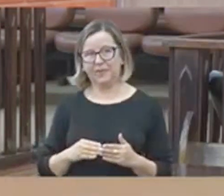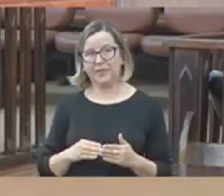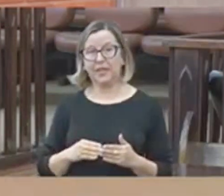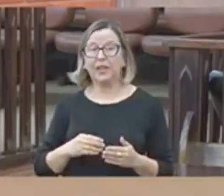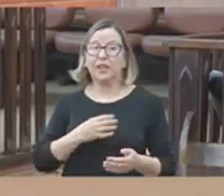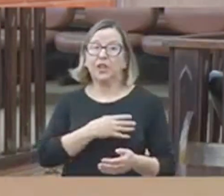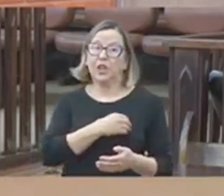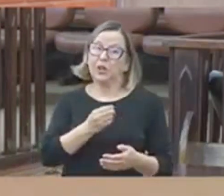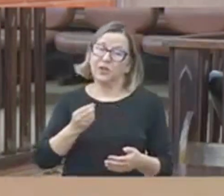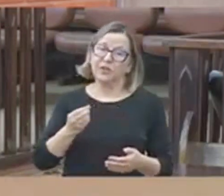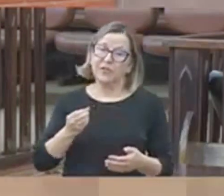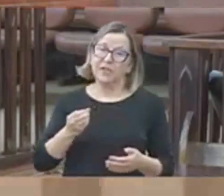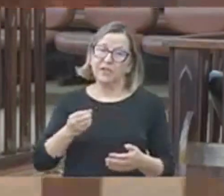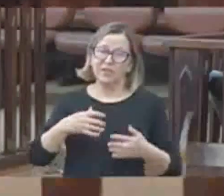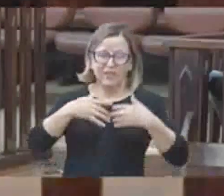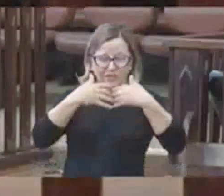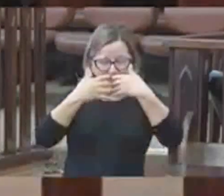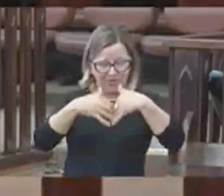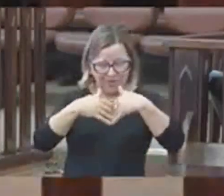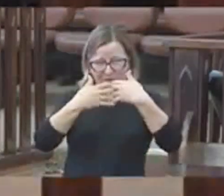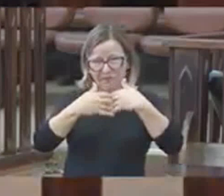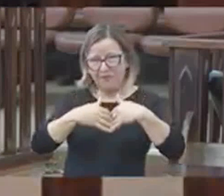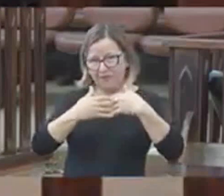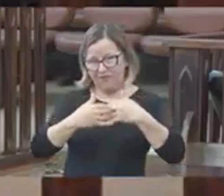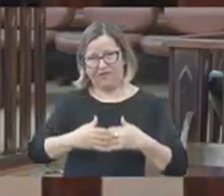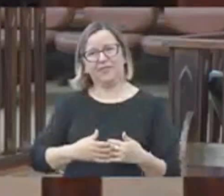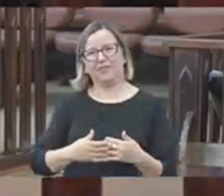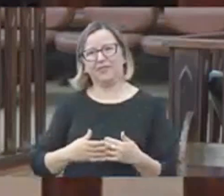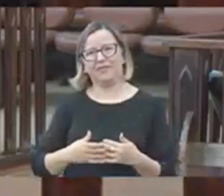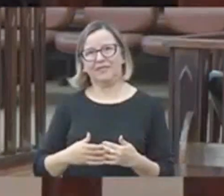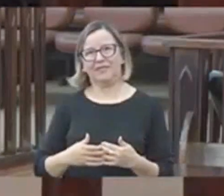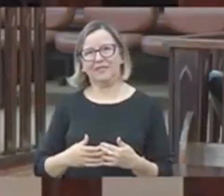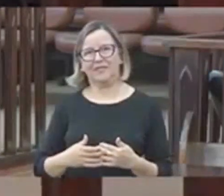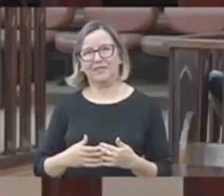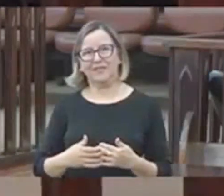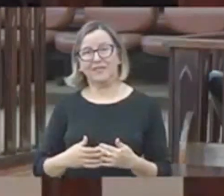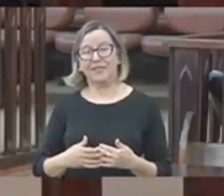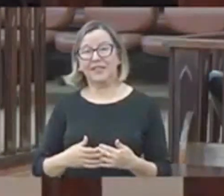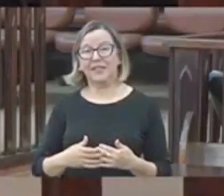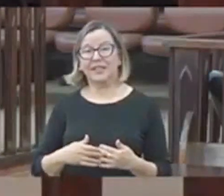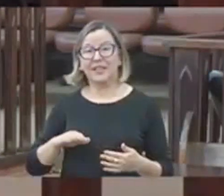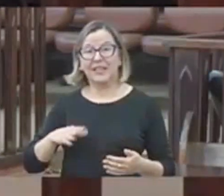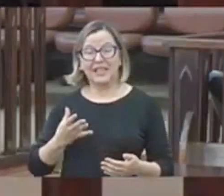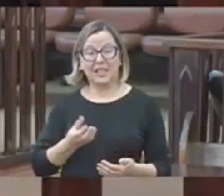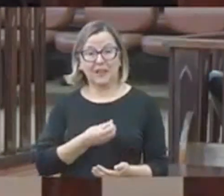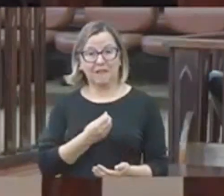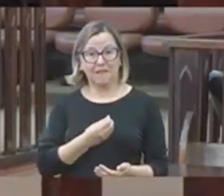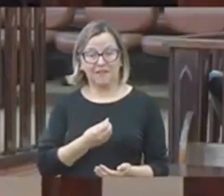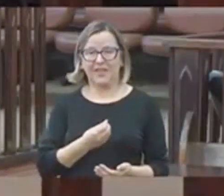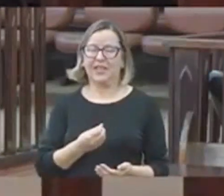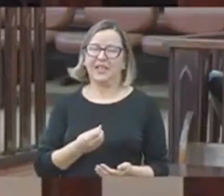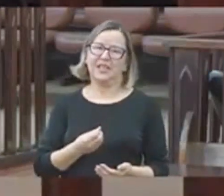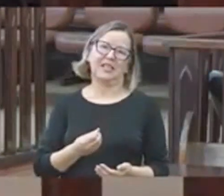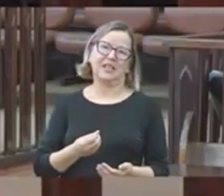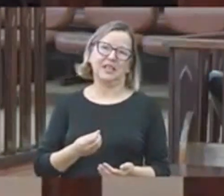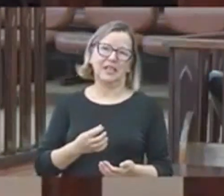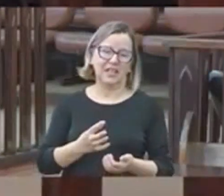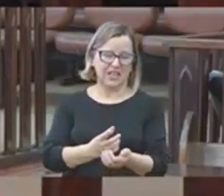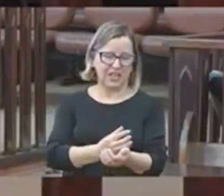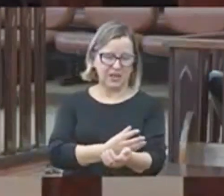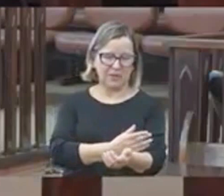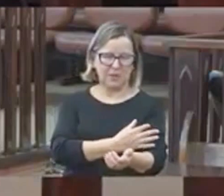parafuso. Os filhos vão responder emocionalmente a esta desorganização com